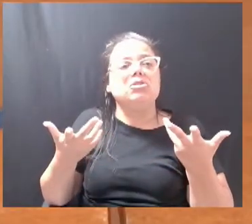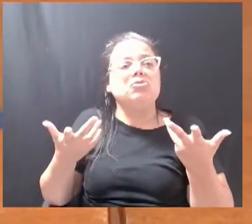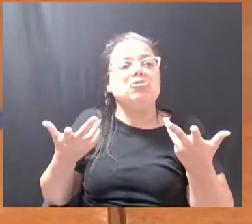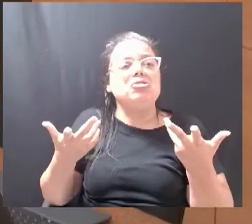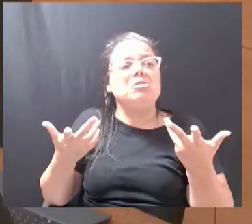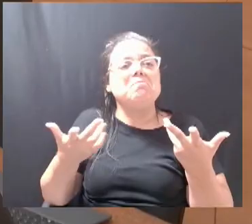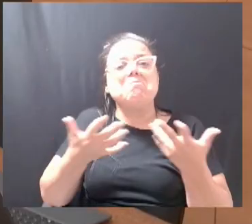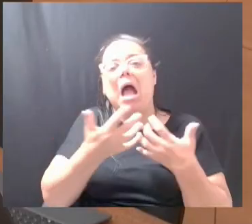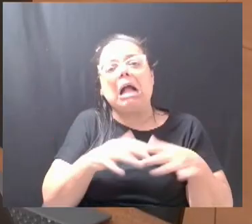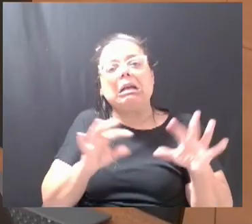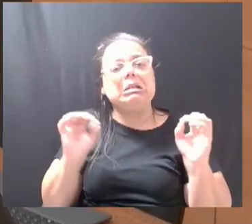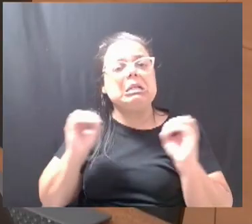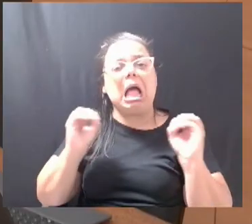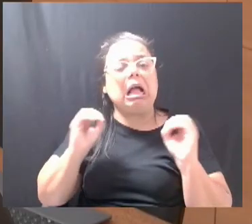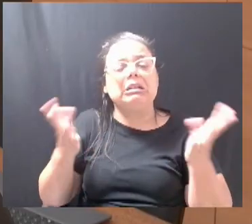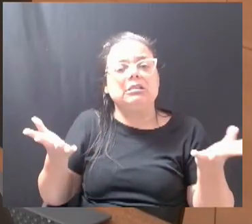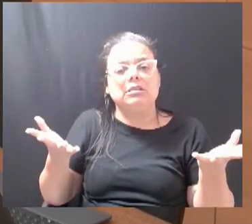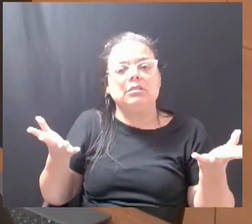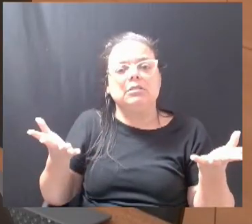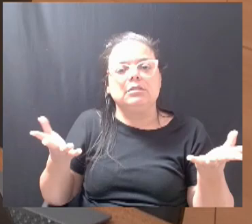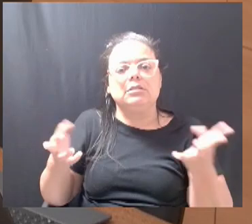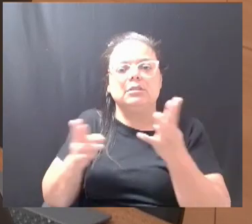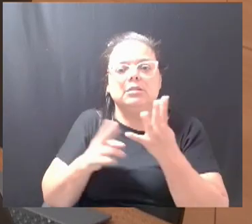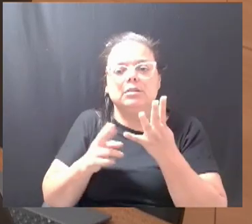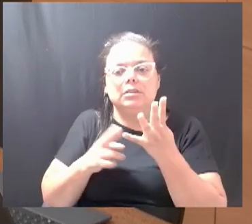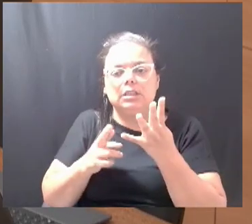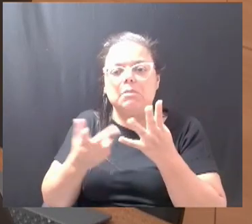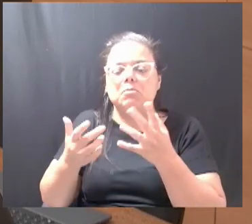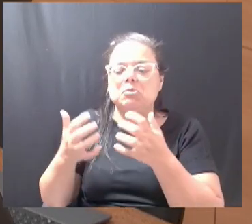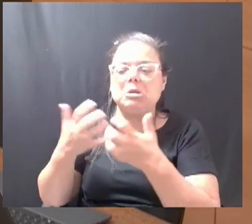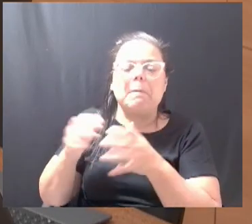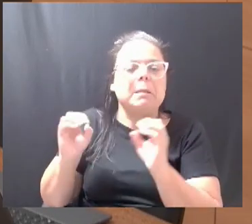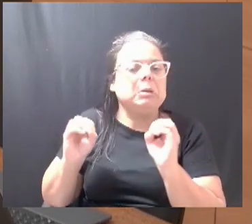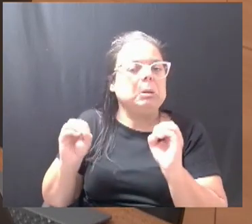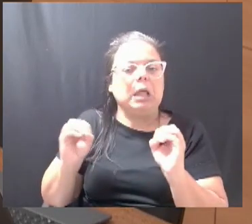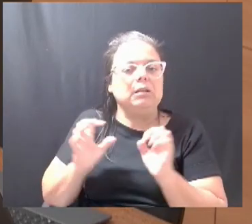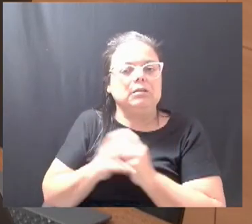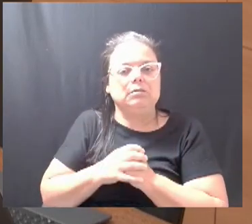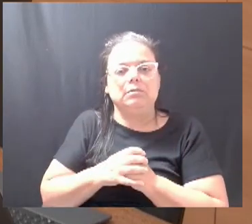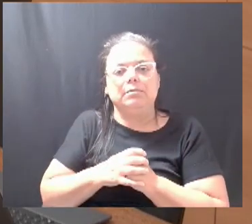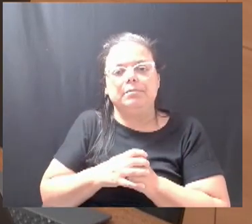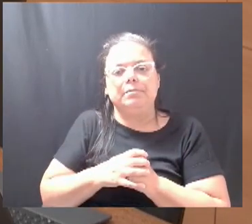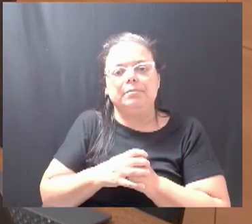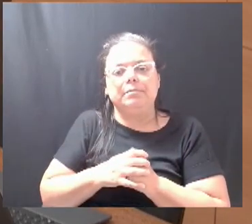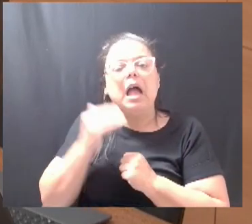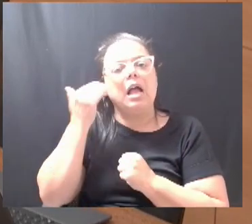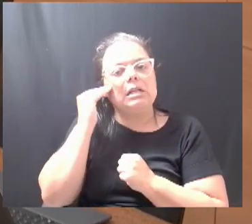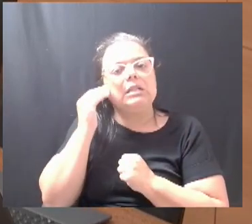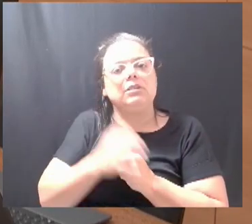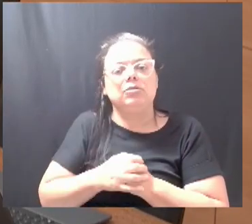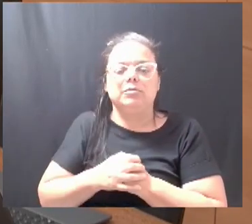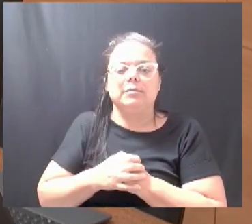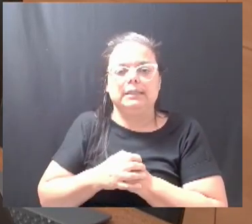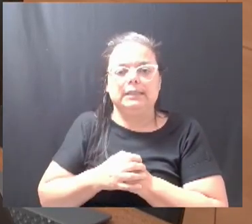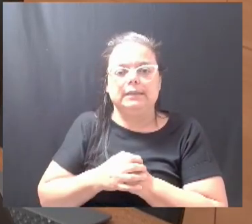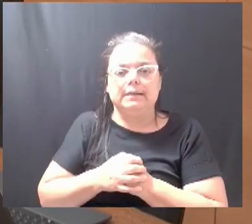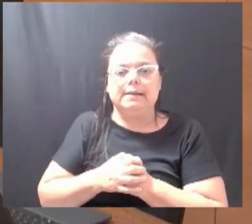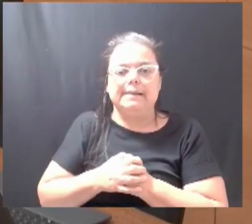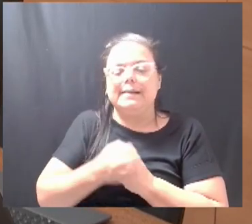não recursos, equipamentos. Sim. Não, Entendi. Bom, é isso, então.